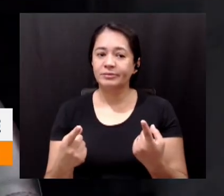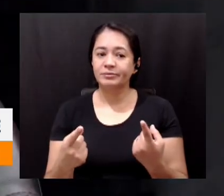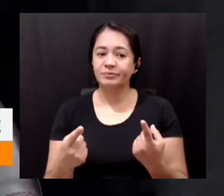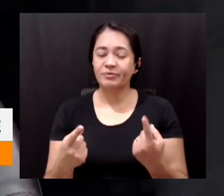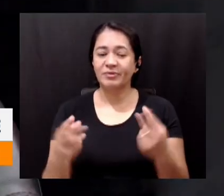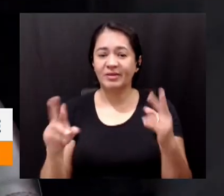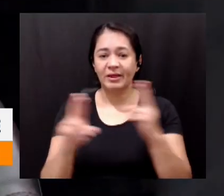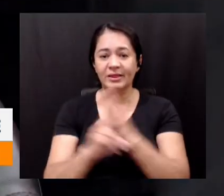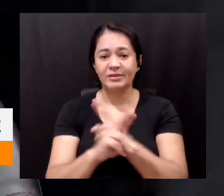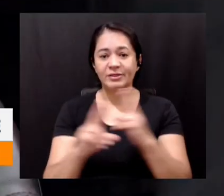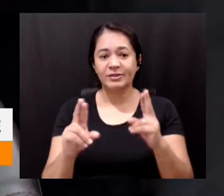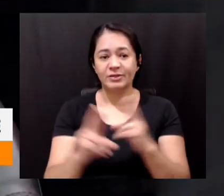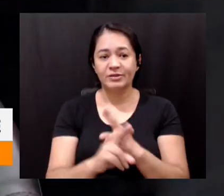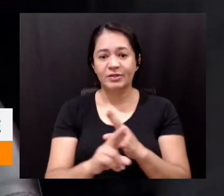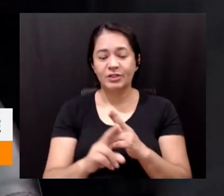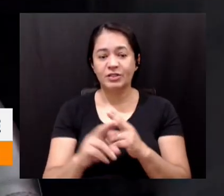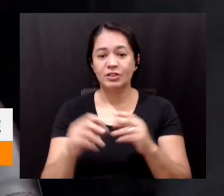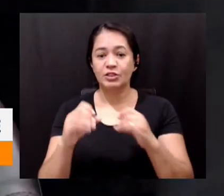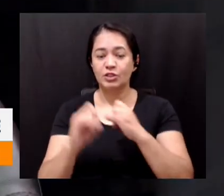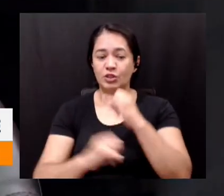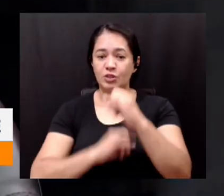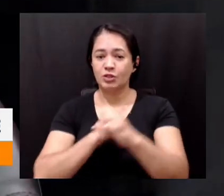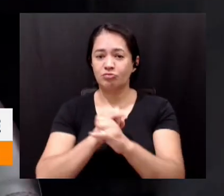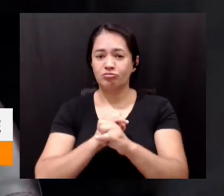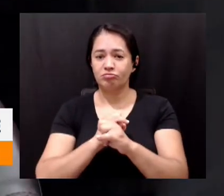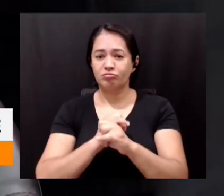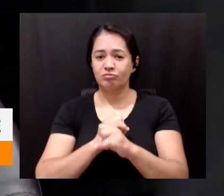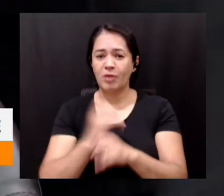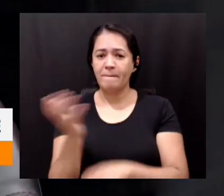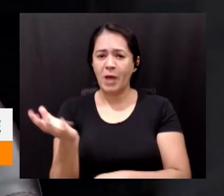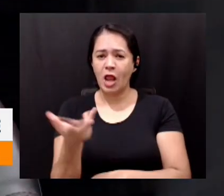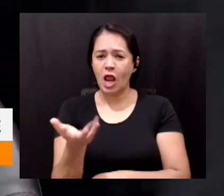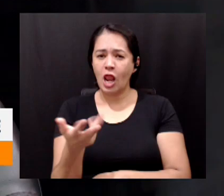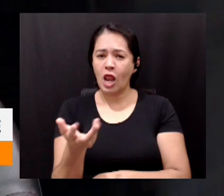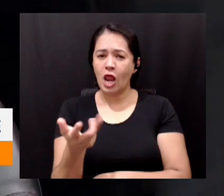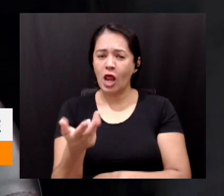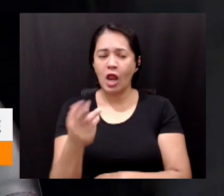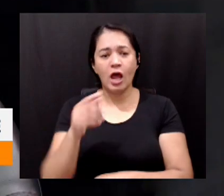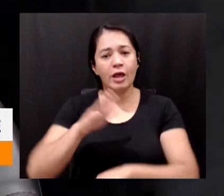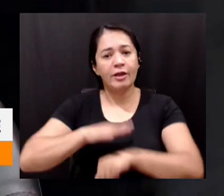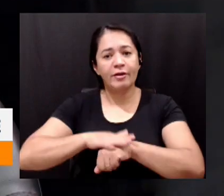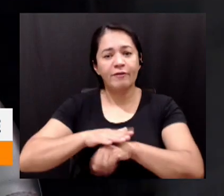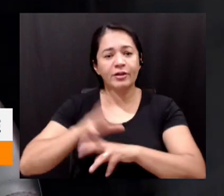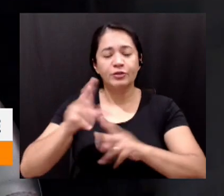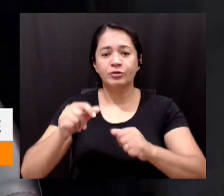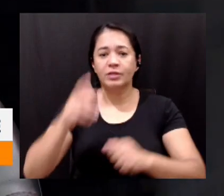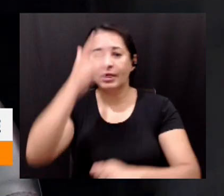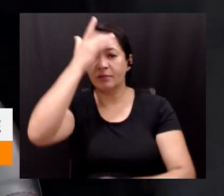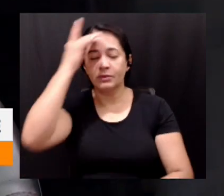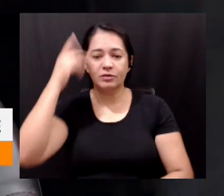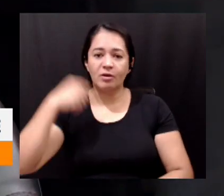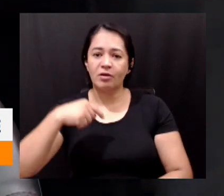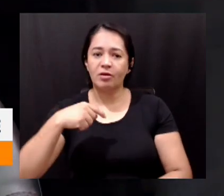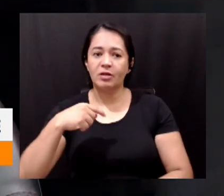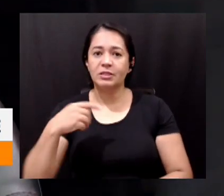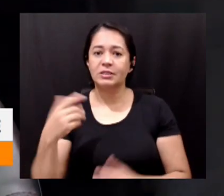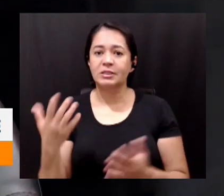a internet, com a fluidez que com a rapidez que é feito tudo, as pessoas vão. E muitas vezes